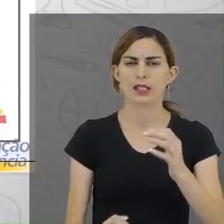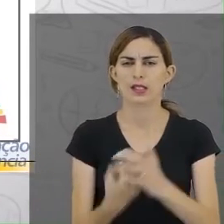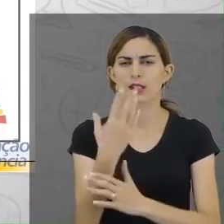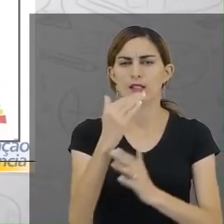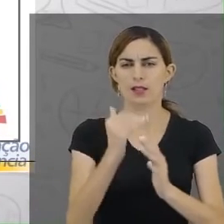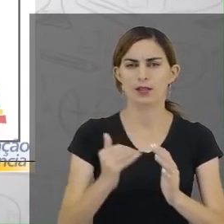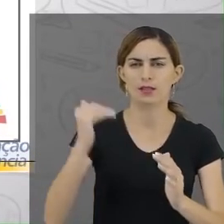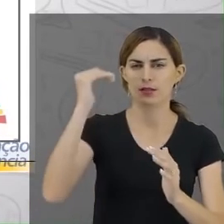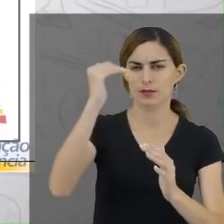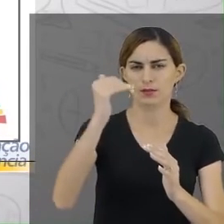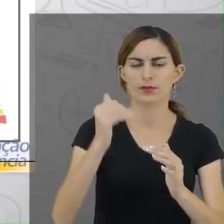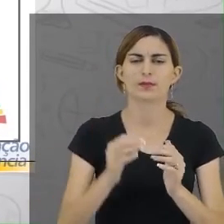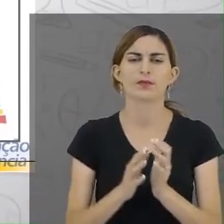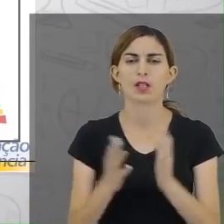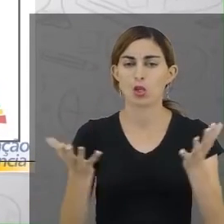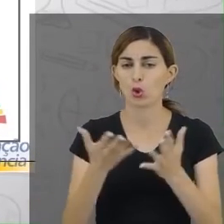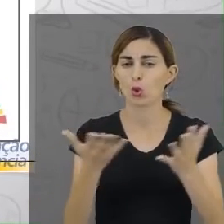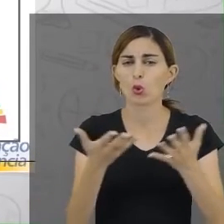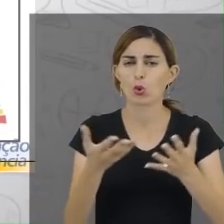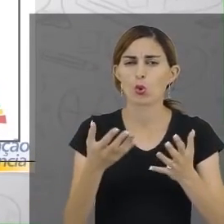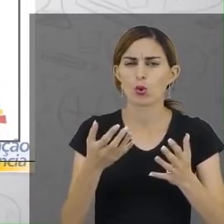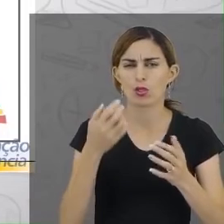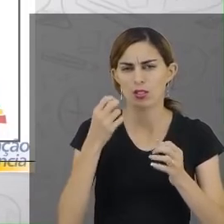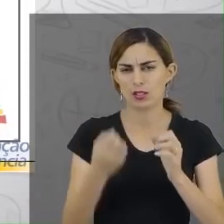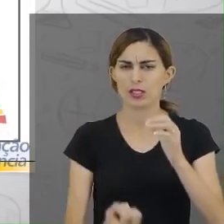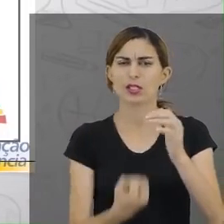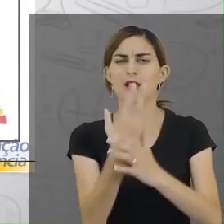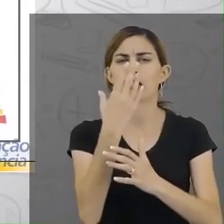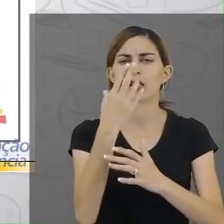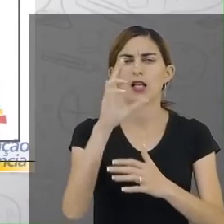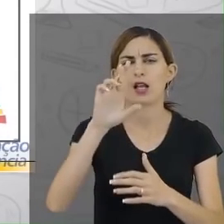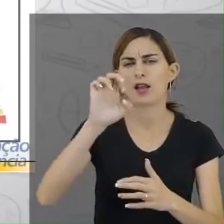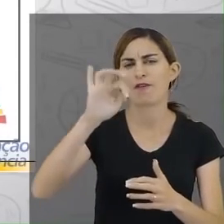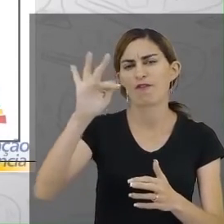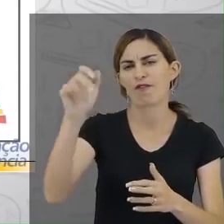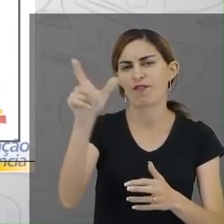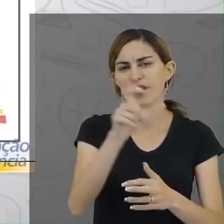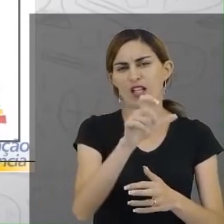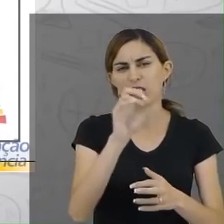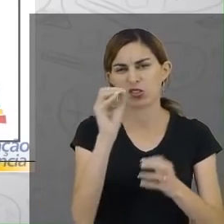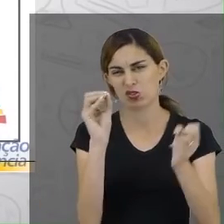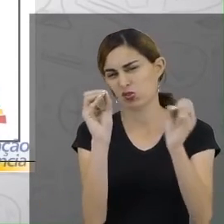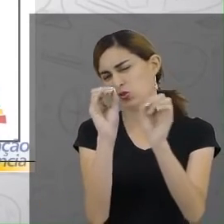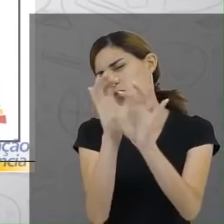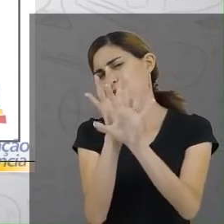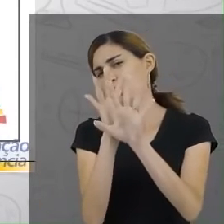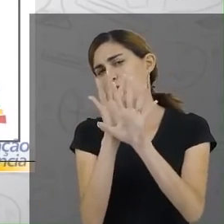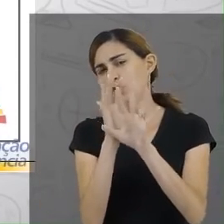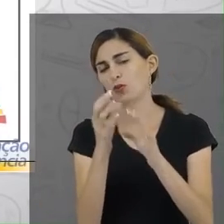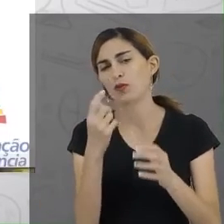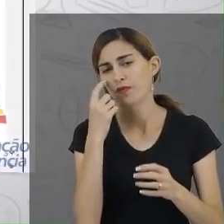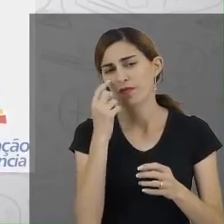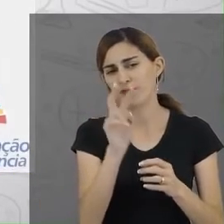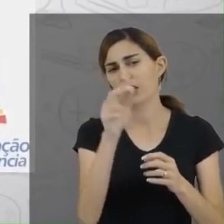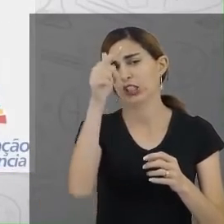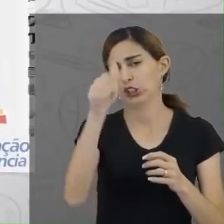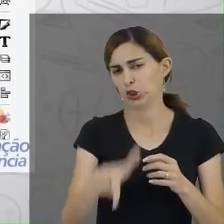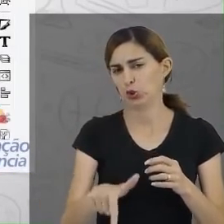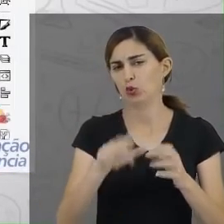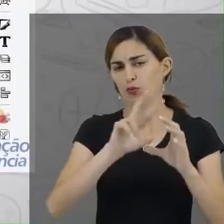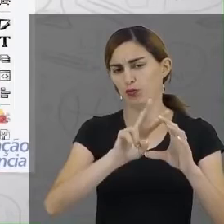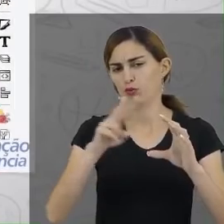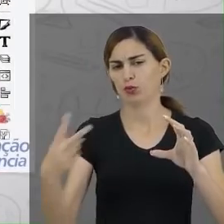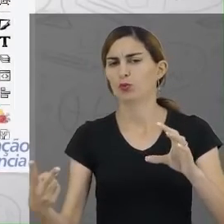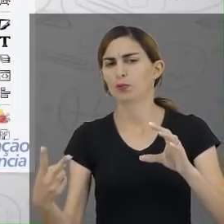criado acima e vamos agora criar uma ilusão de reflexo. Para isso vamos